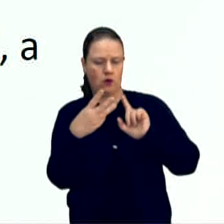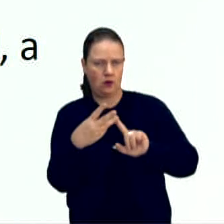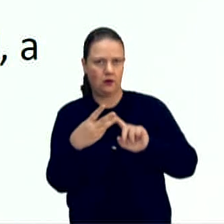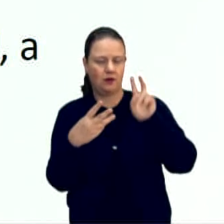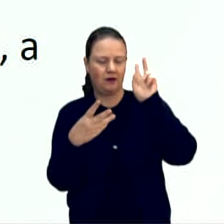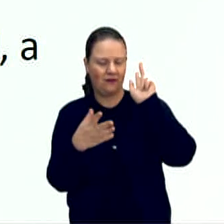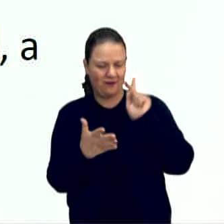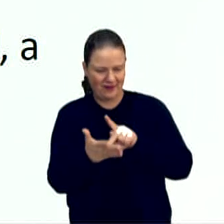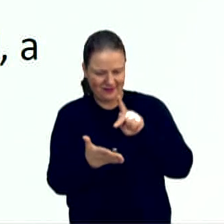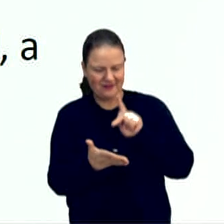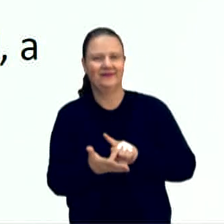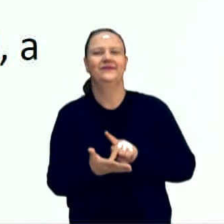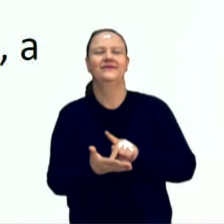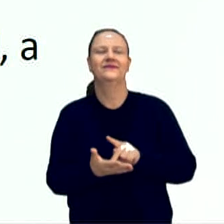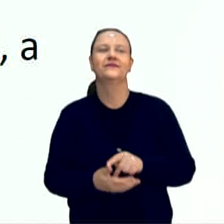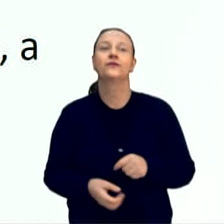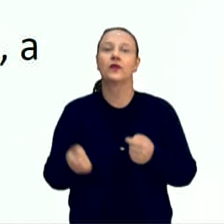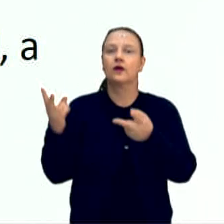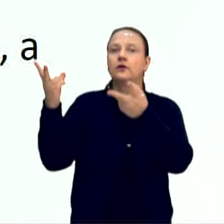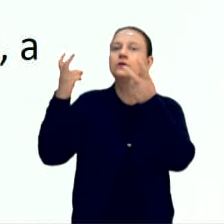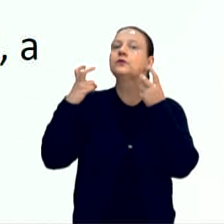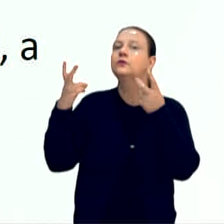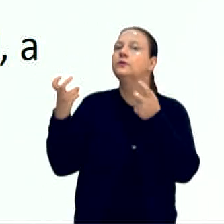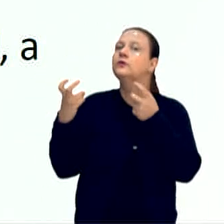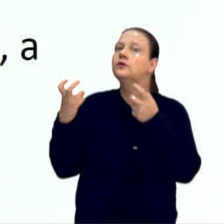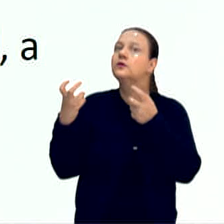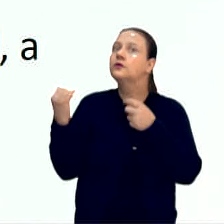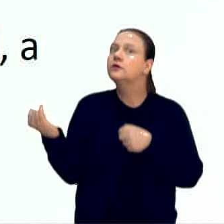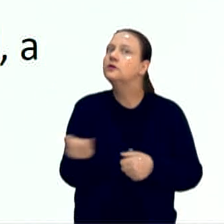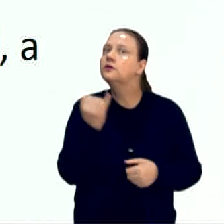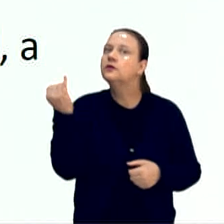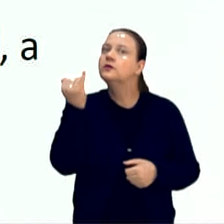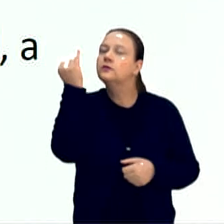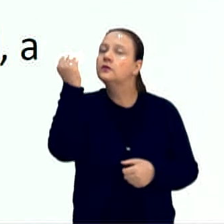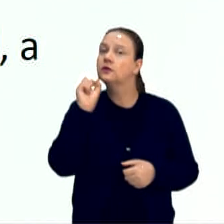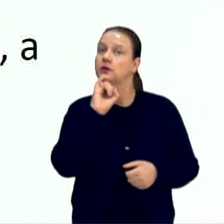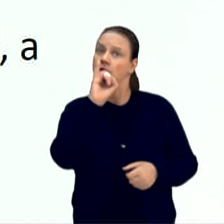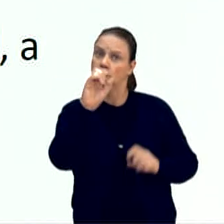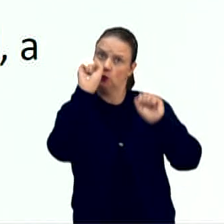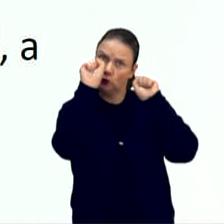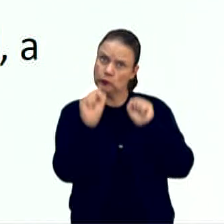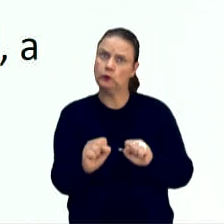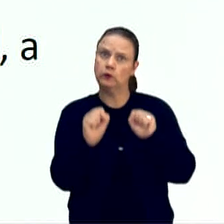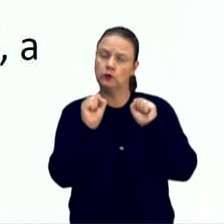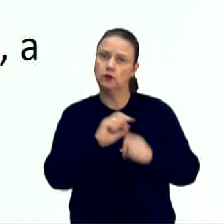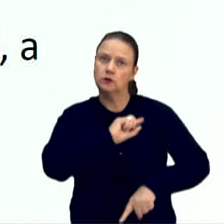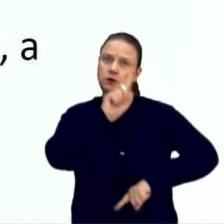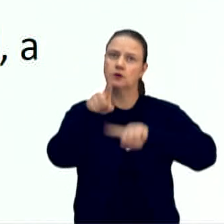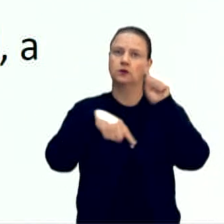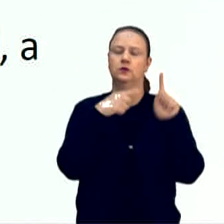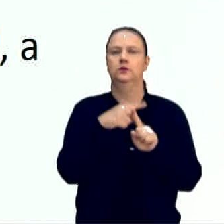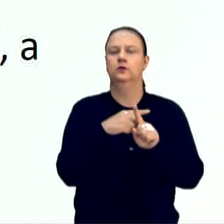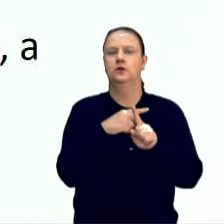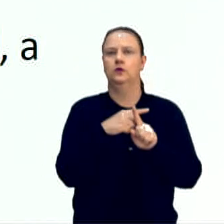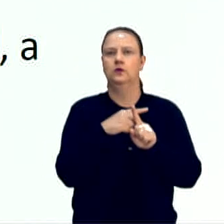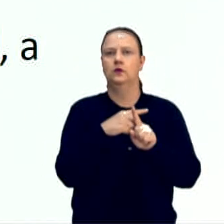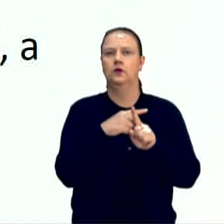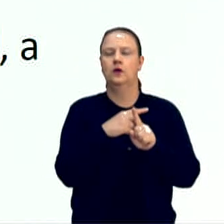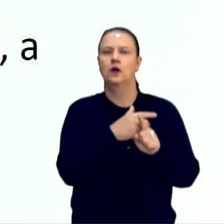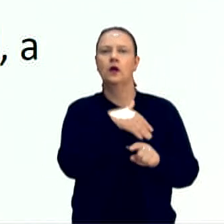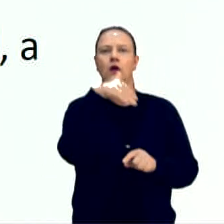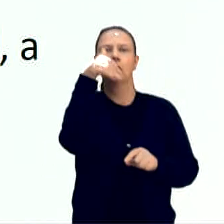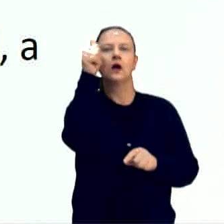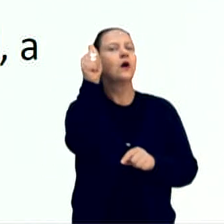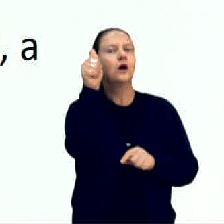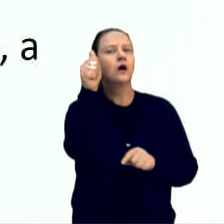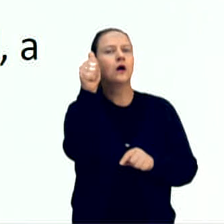pedi para você anotar. Muito importante. E peço até mais. Se você puder depois, transforme a questão A em